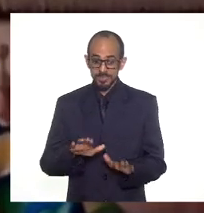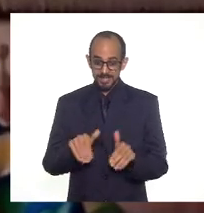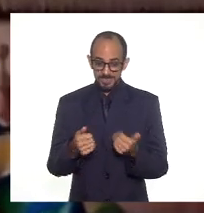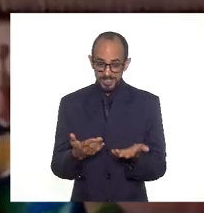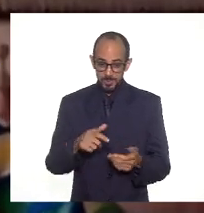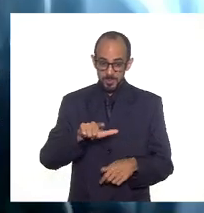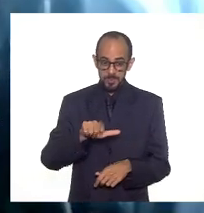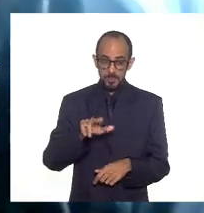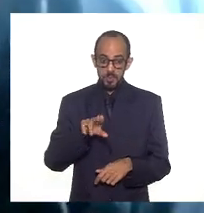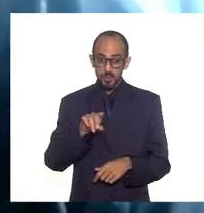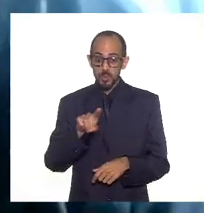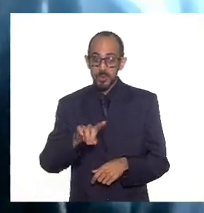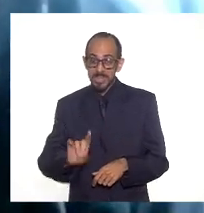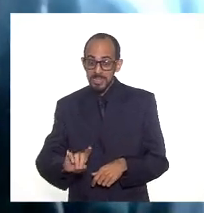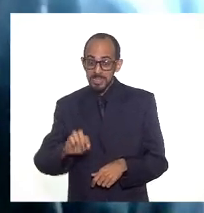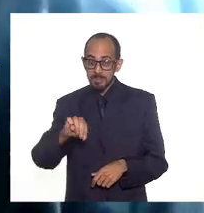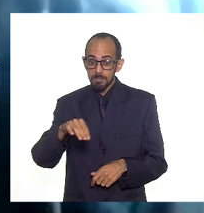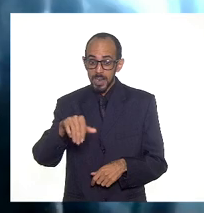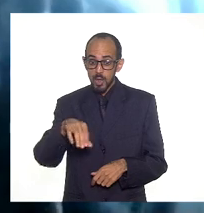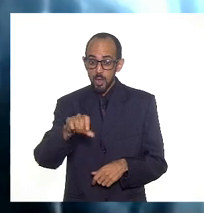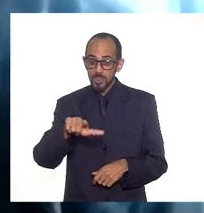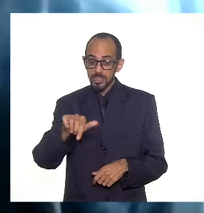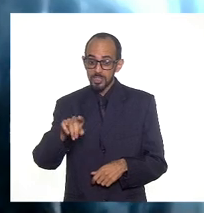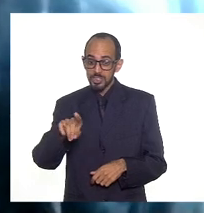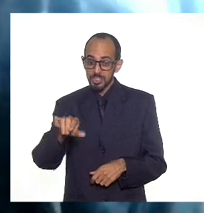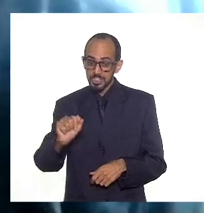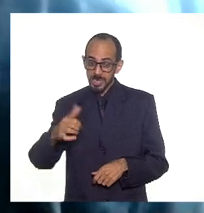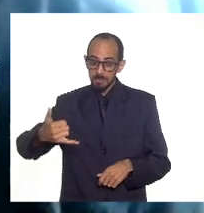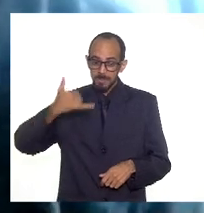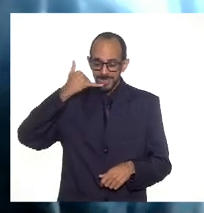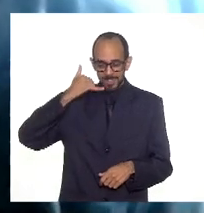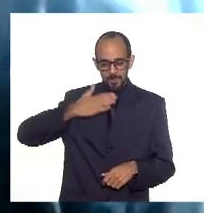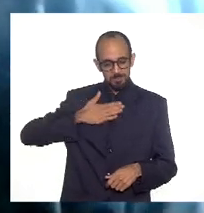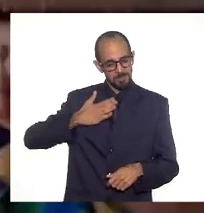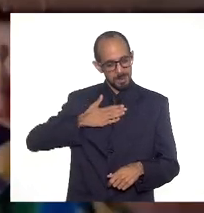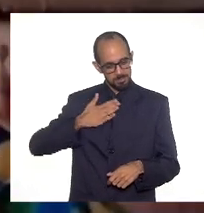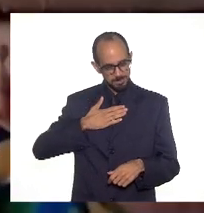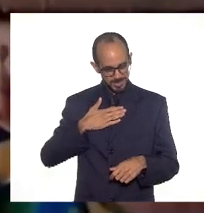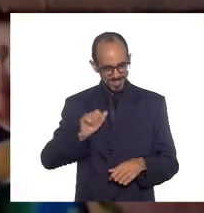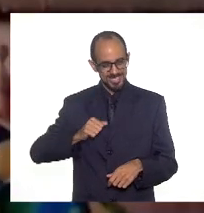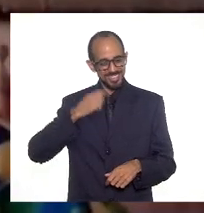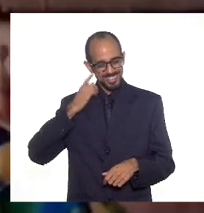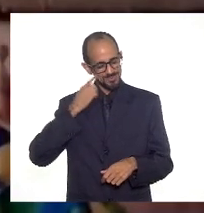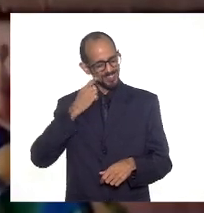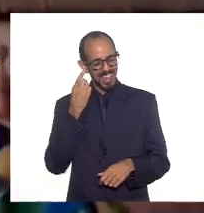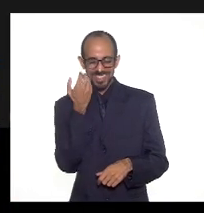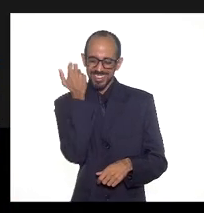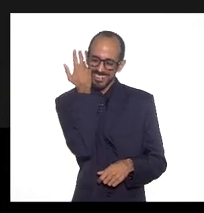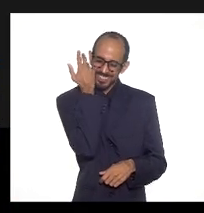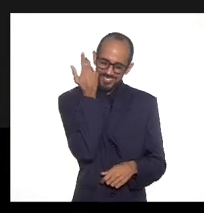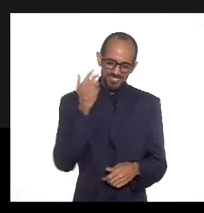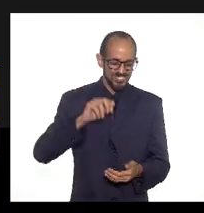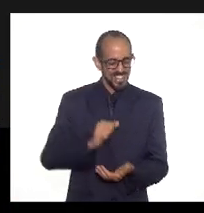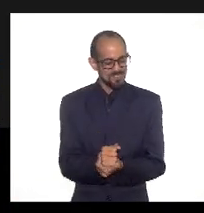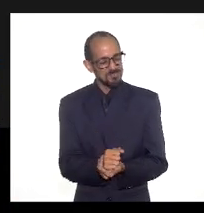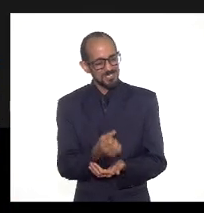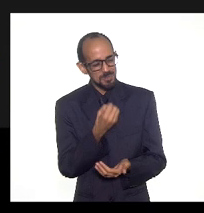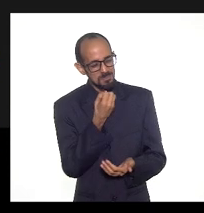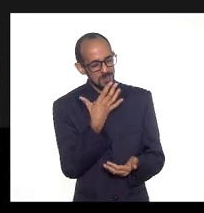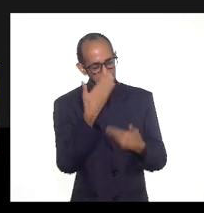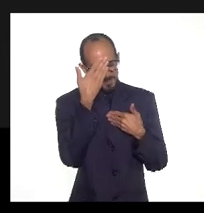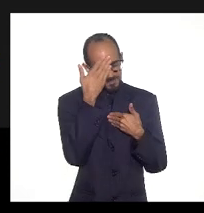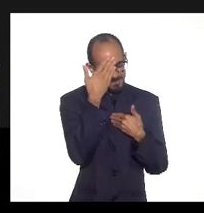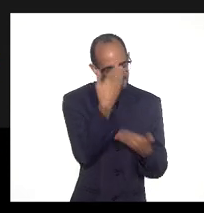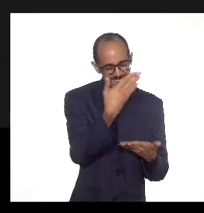só, ele me liga lá de Paraty com Luiz Melodia. Tinha que ser o deputado Eliomar, né? Com certeza. Ô, Mônica,